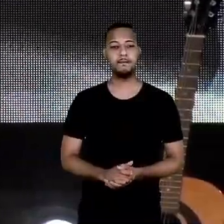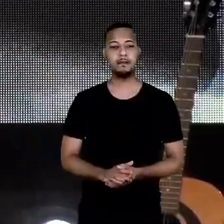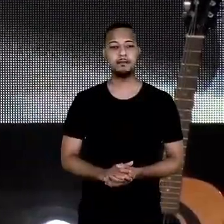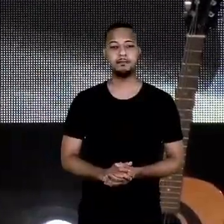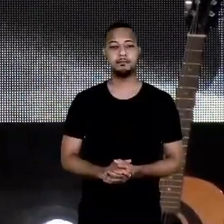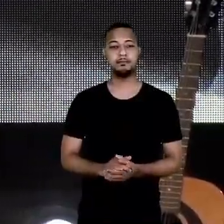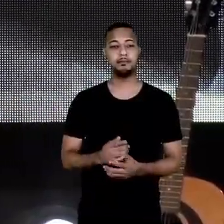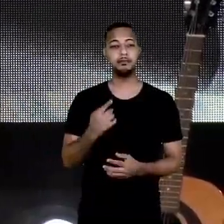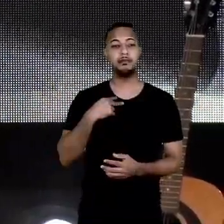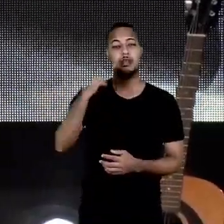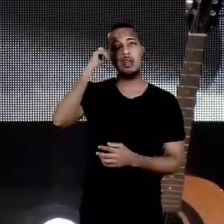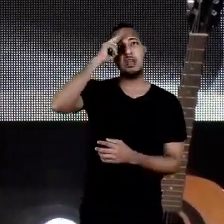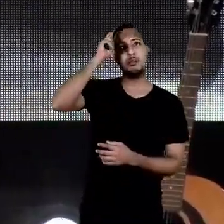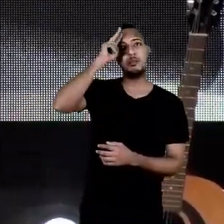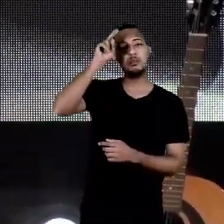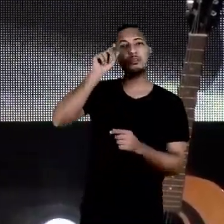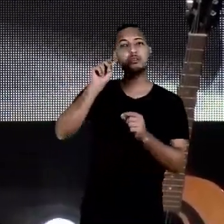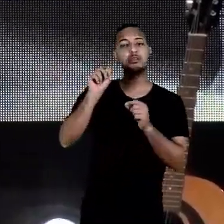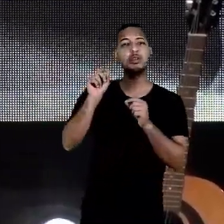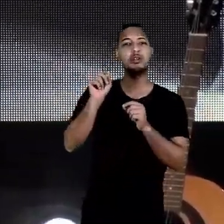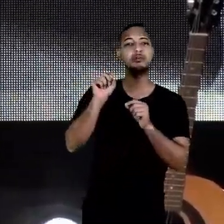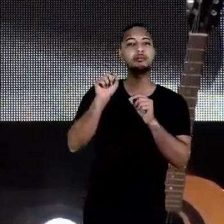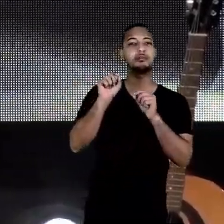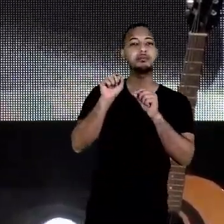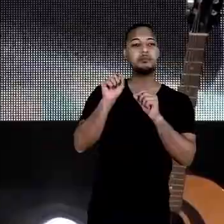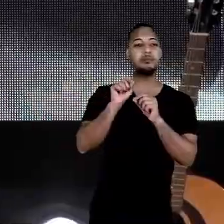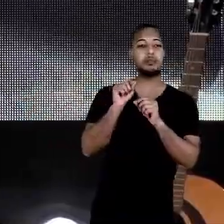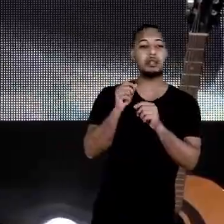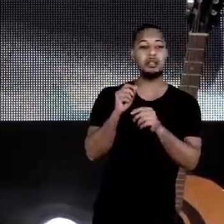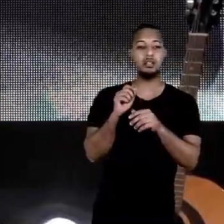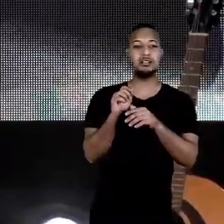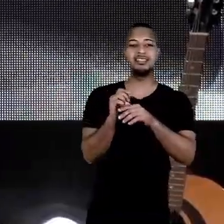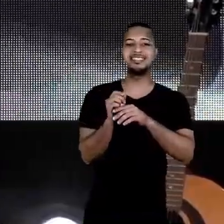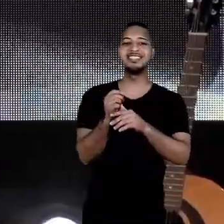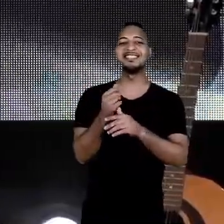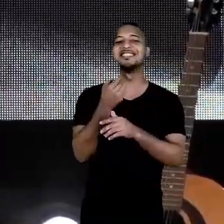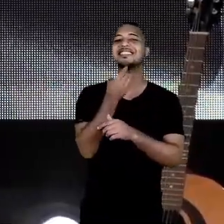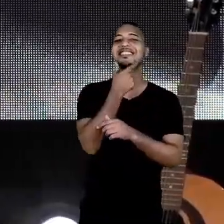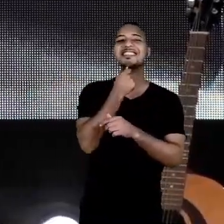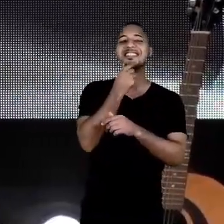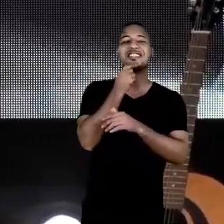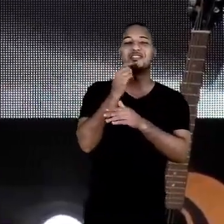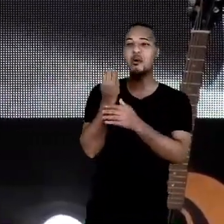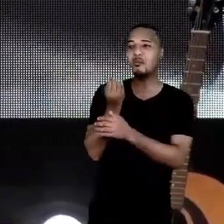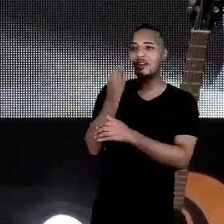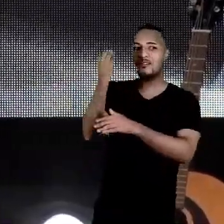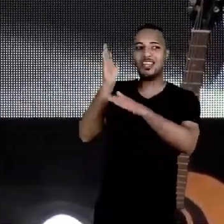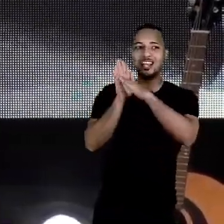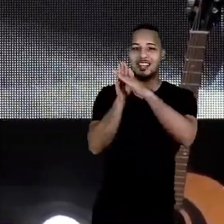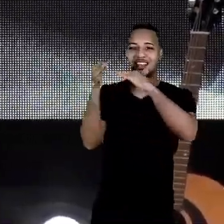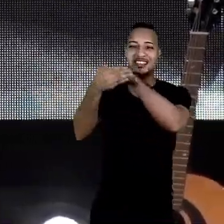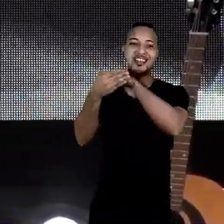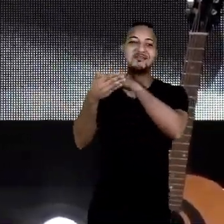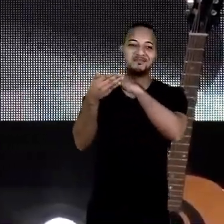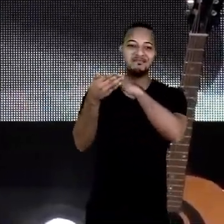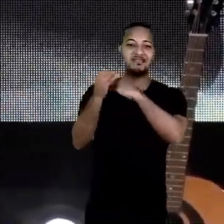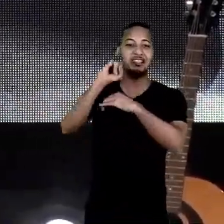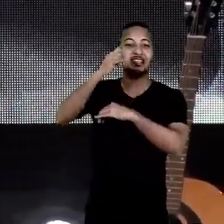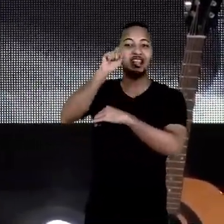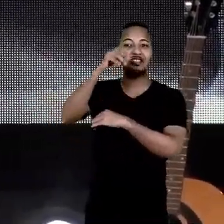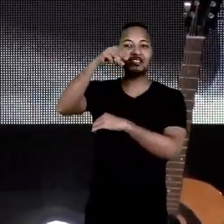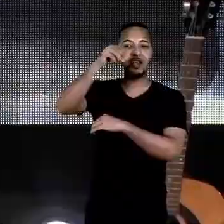Eu vi uma história de um homem que viajava pela Jamaica, e ele notou algo curioso